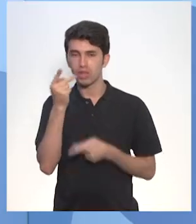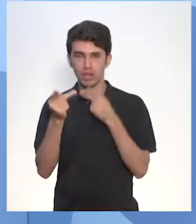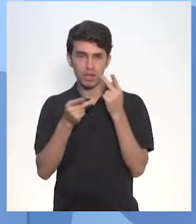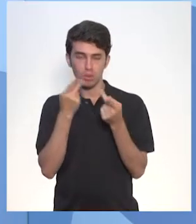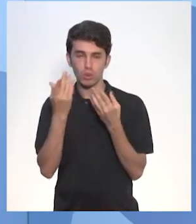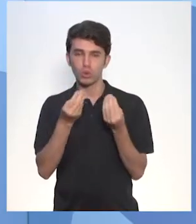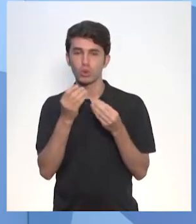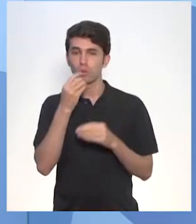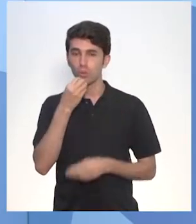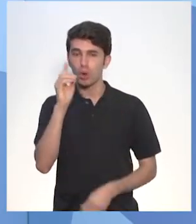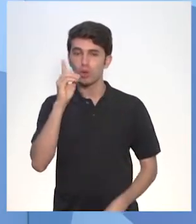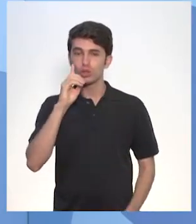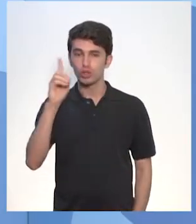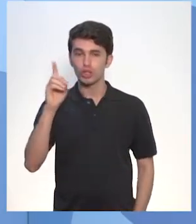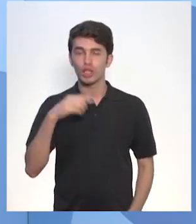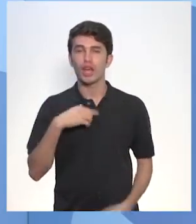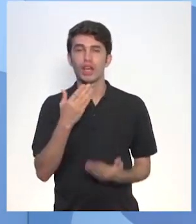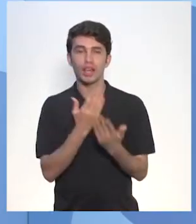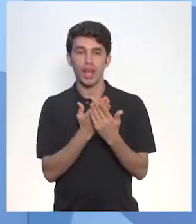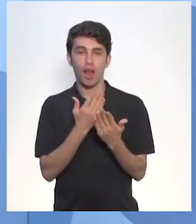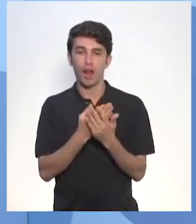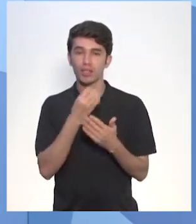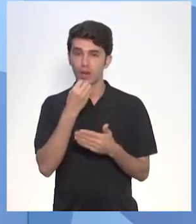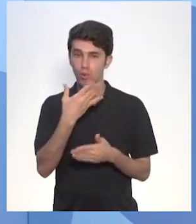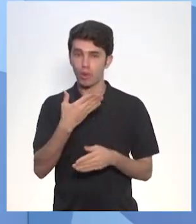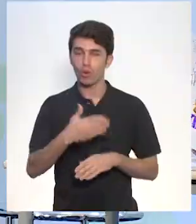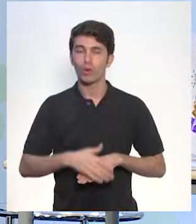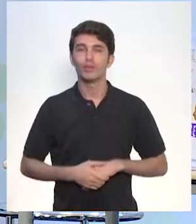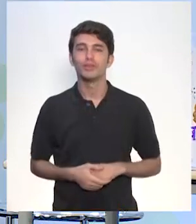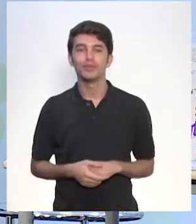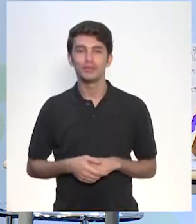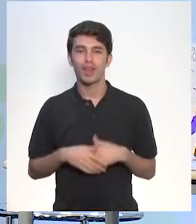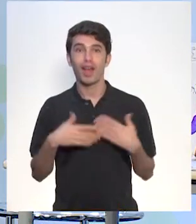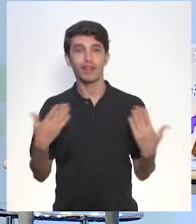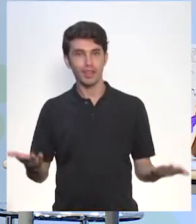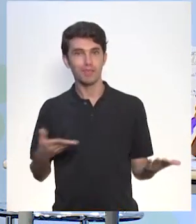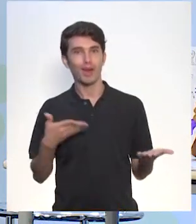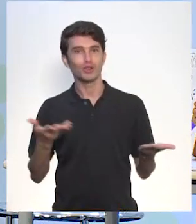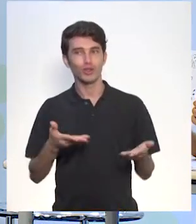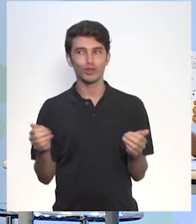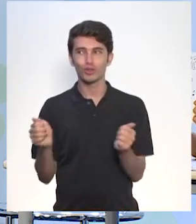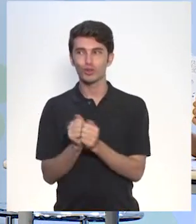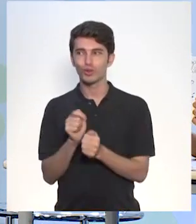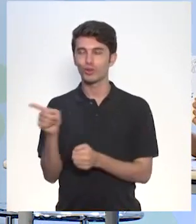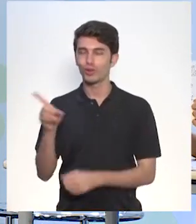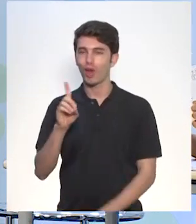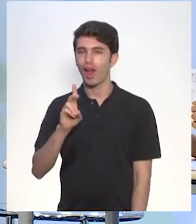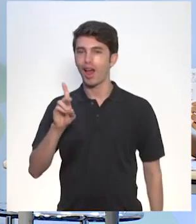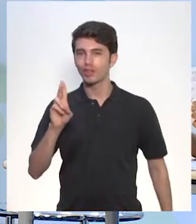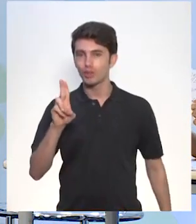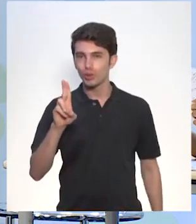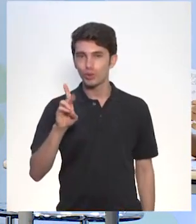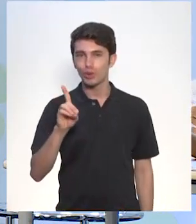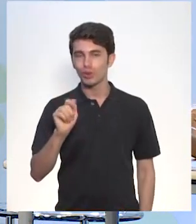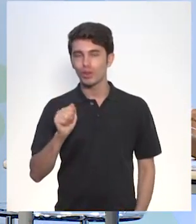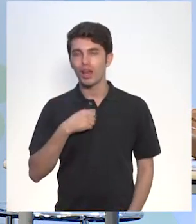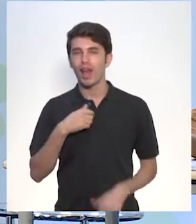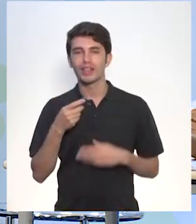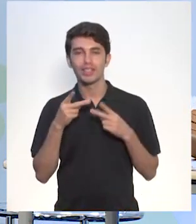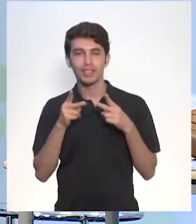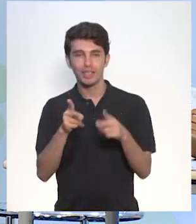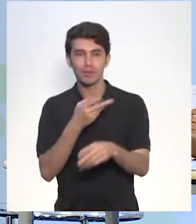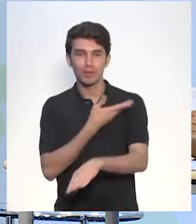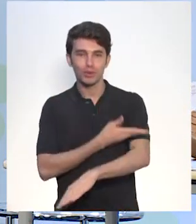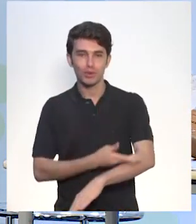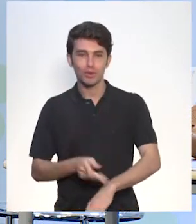aqui. E a aula está muito boa, tem gente falando. Ainda mais com a presença da Duda, né? A gente sempre fala que a presença de um aluno